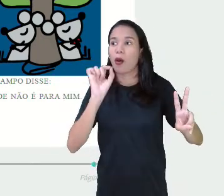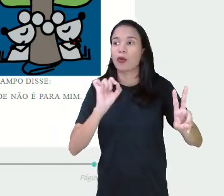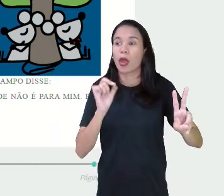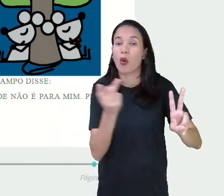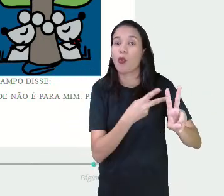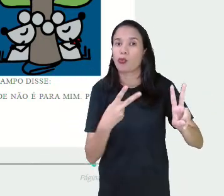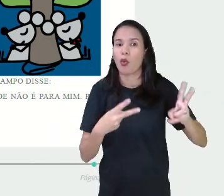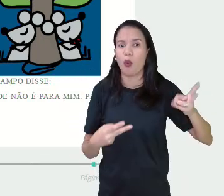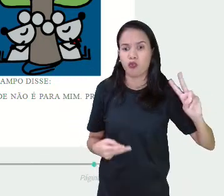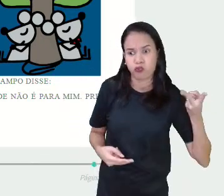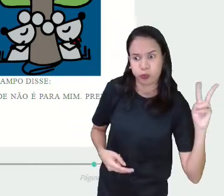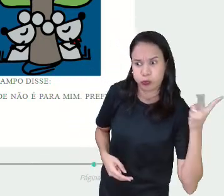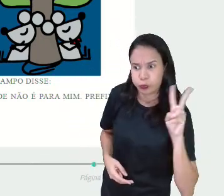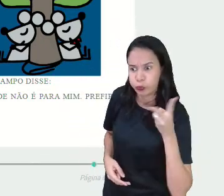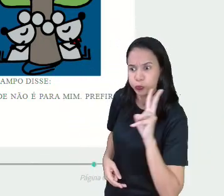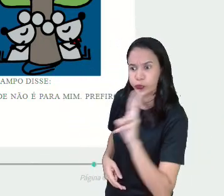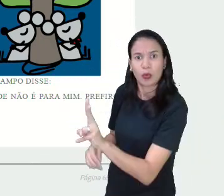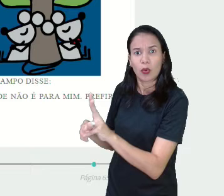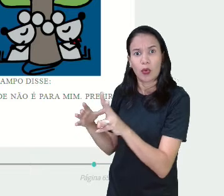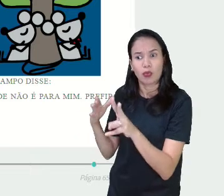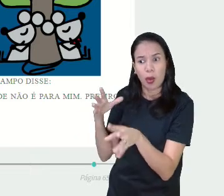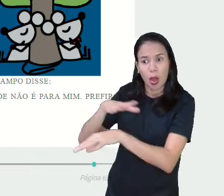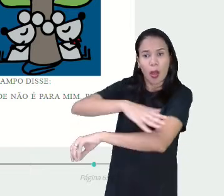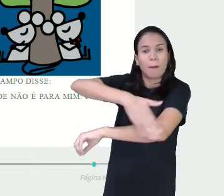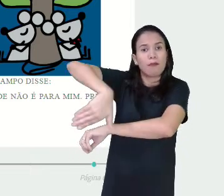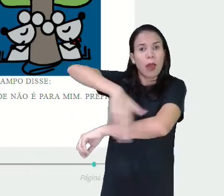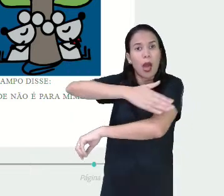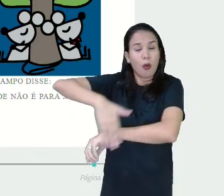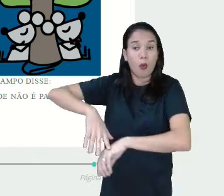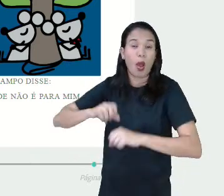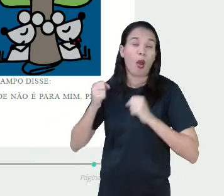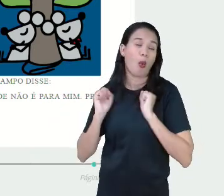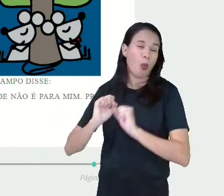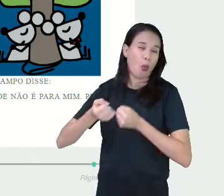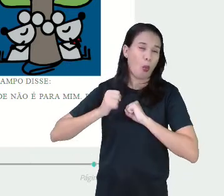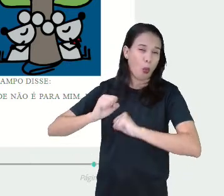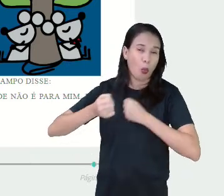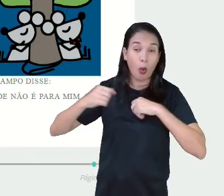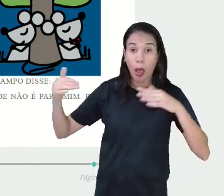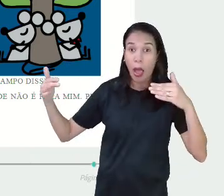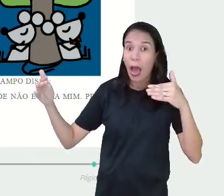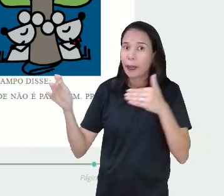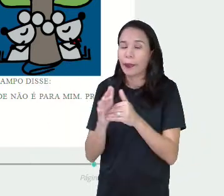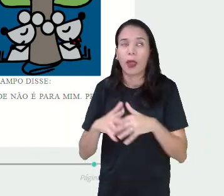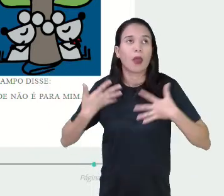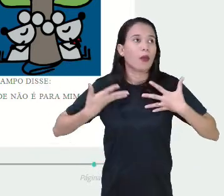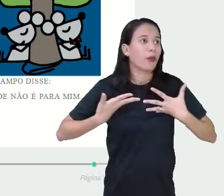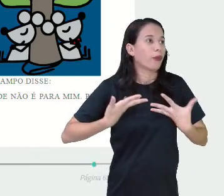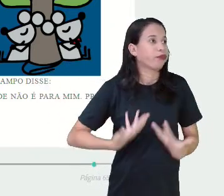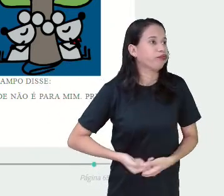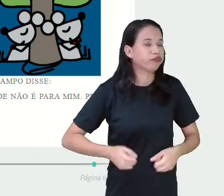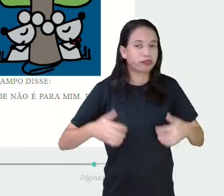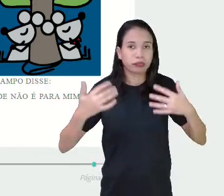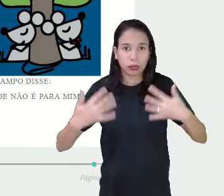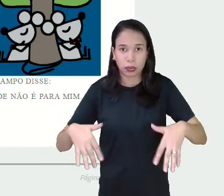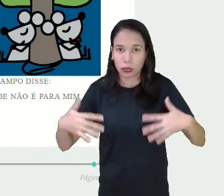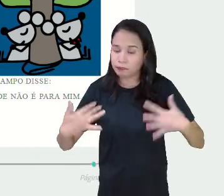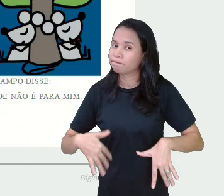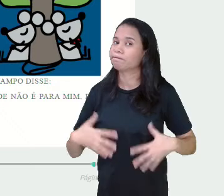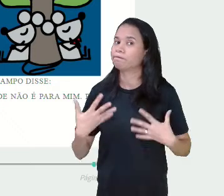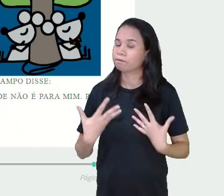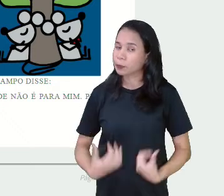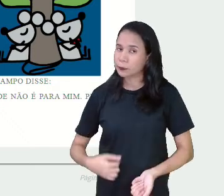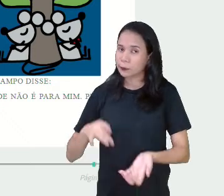os dois ratos fugiram para a rua e correram até não poder mais.